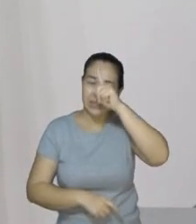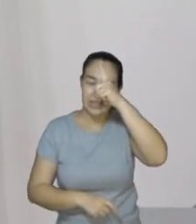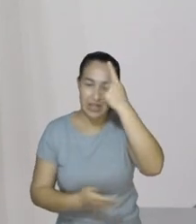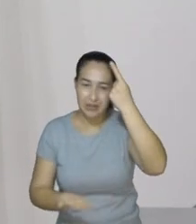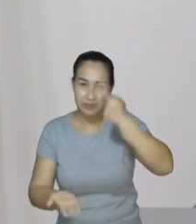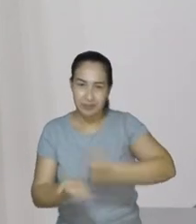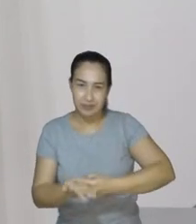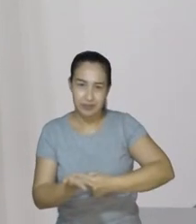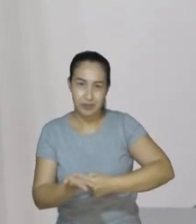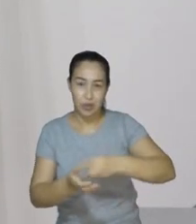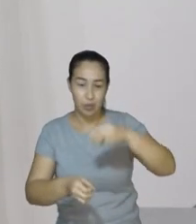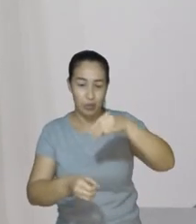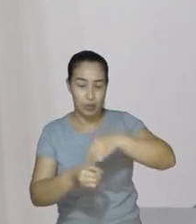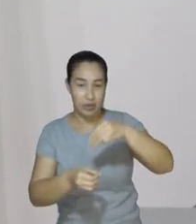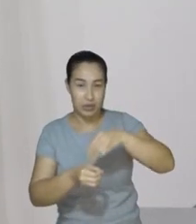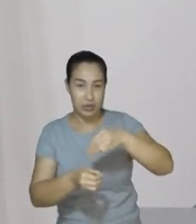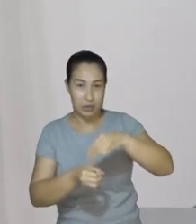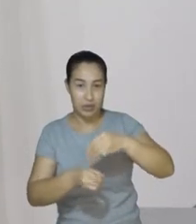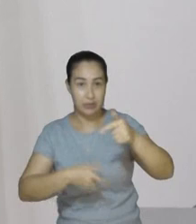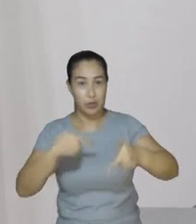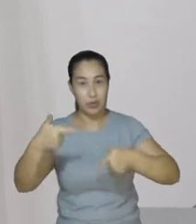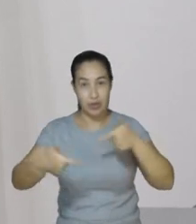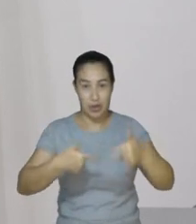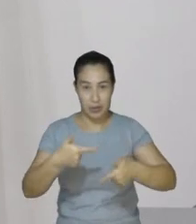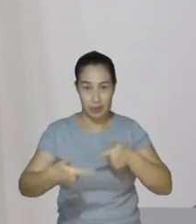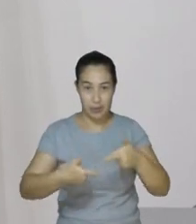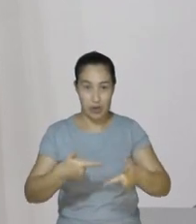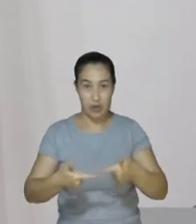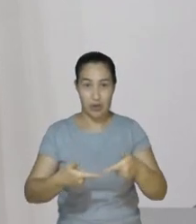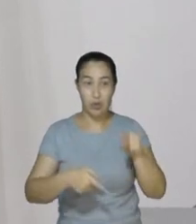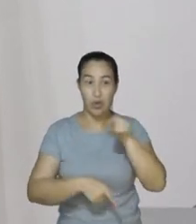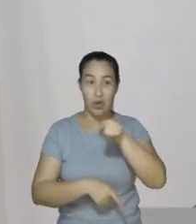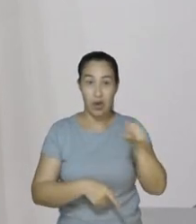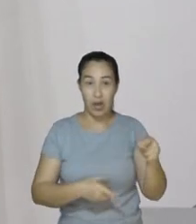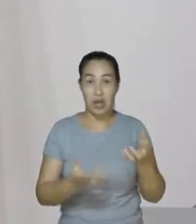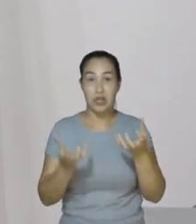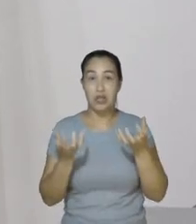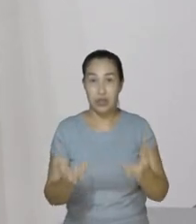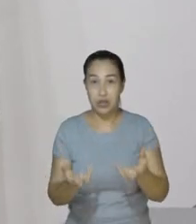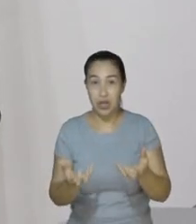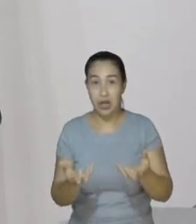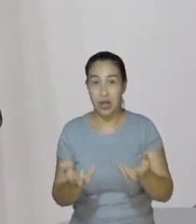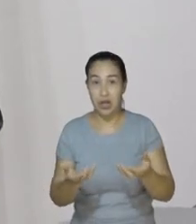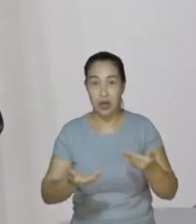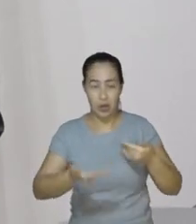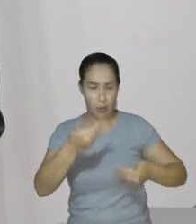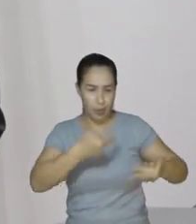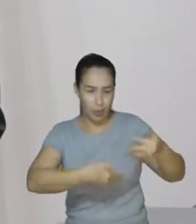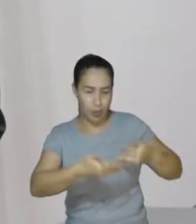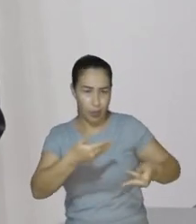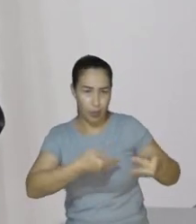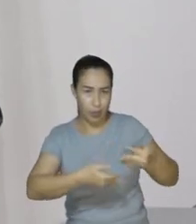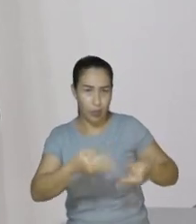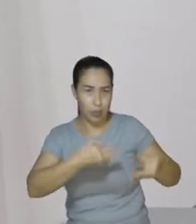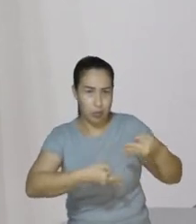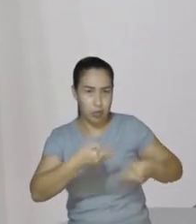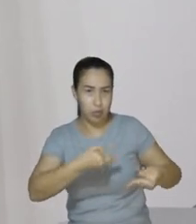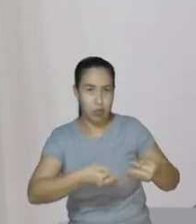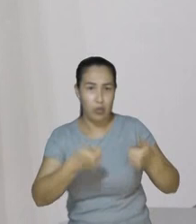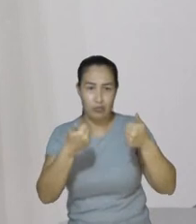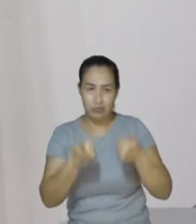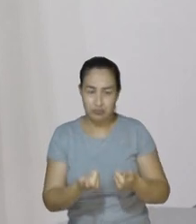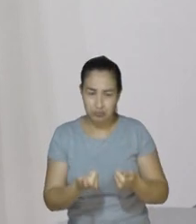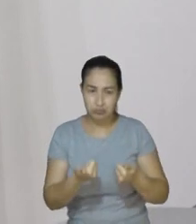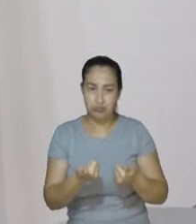de Trabalho do município, e aqueles internos que concluem todo o seu tratamento e são certificados, e nós temos o selo